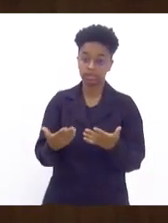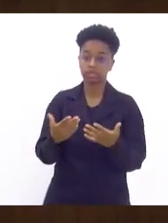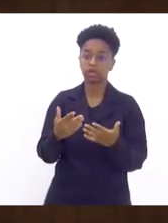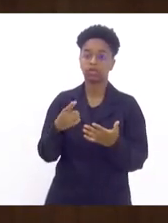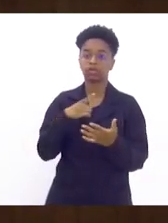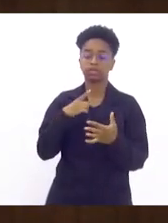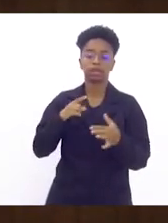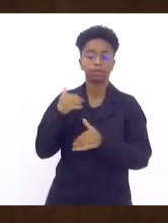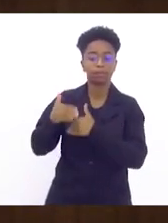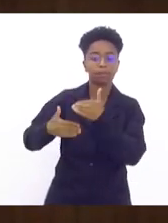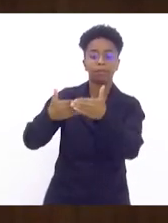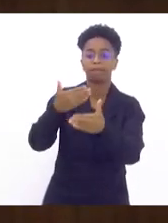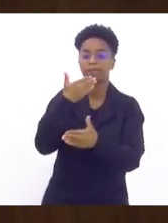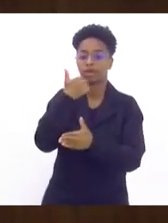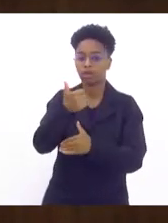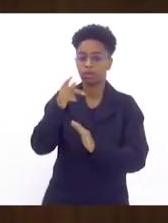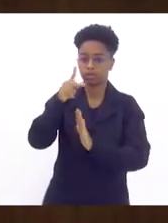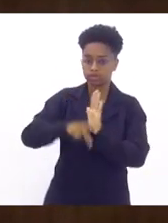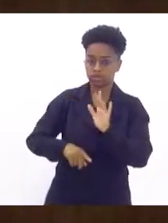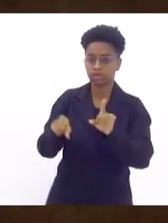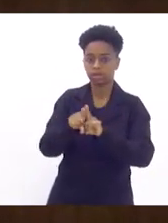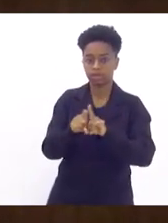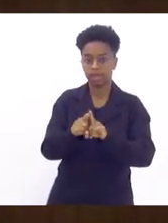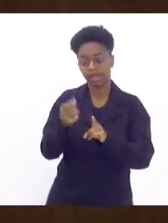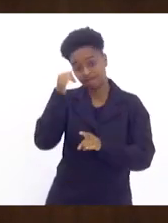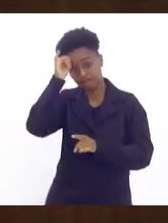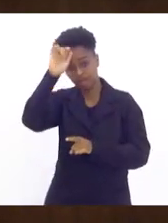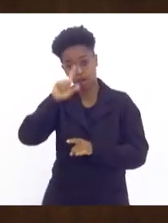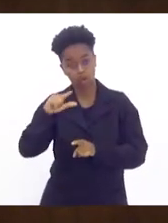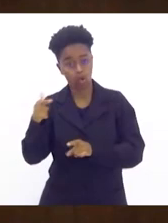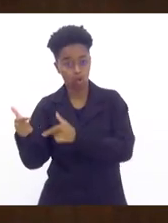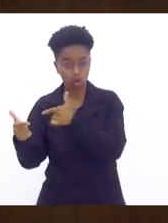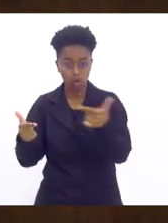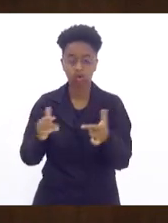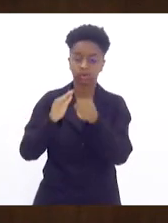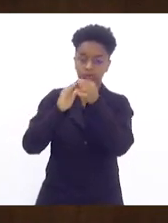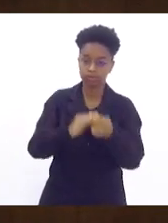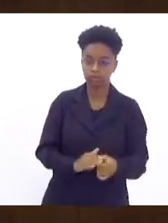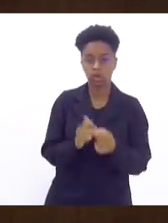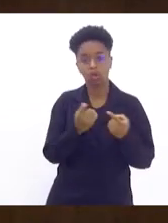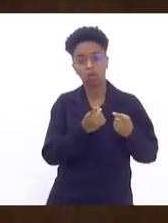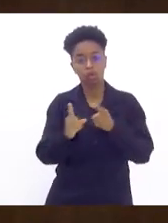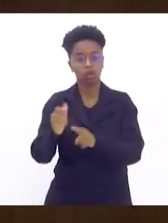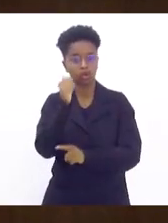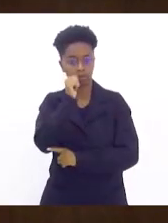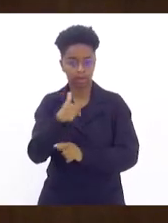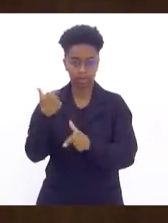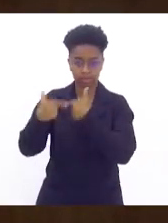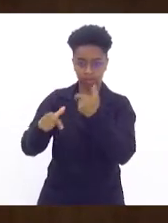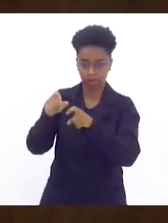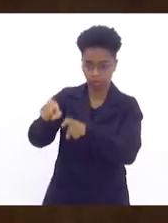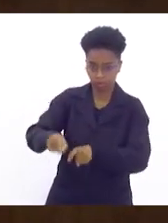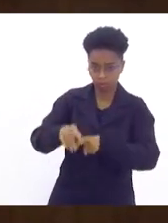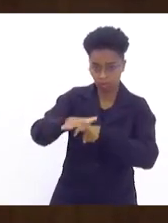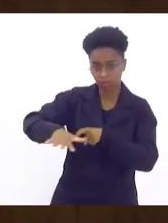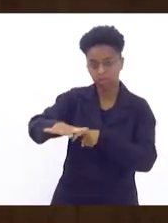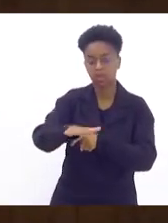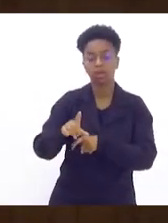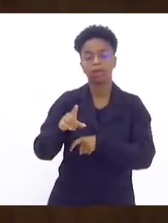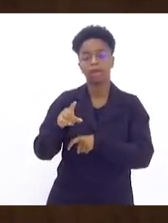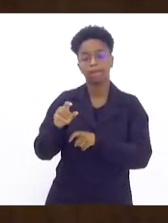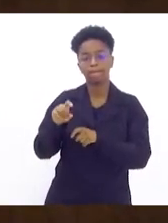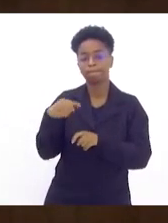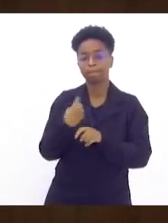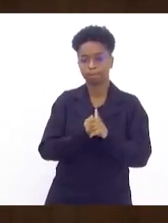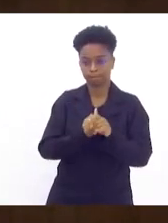aprimorar o projeto e garantir a prevenção de outras opressões e crimes aos pais da trabalhadora rural possa ser submetida propõe-se